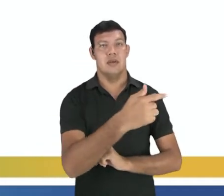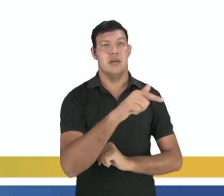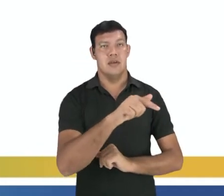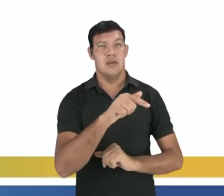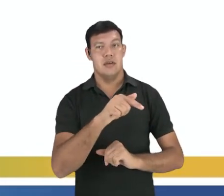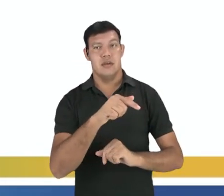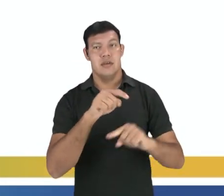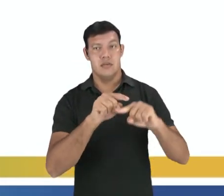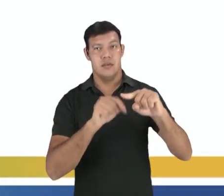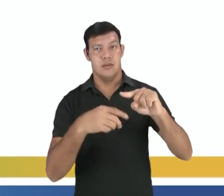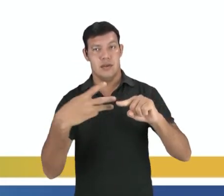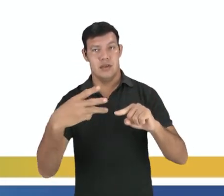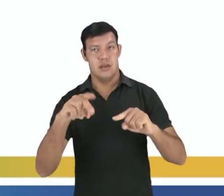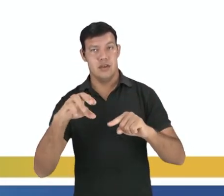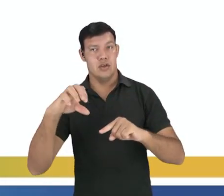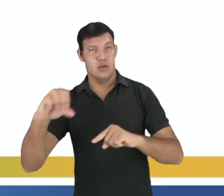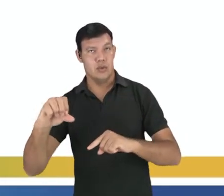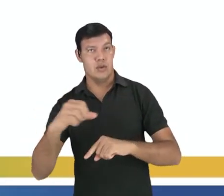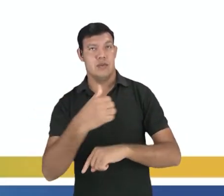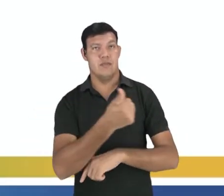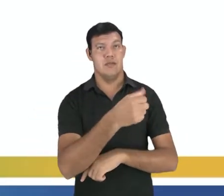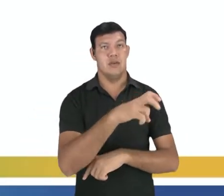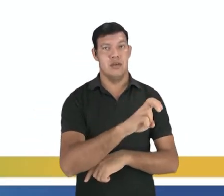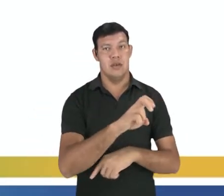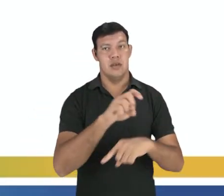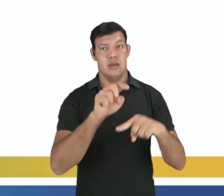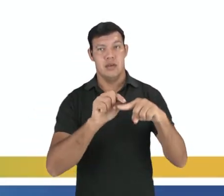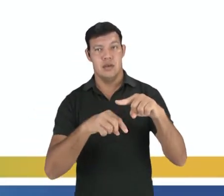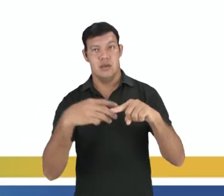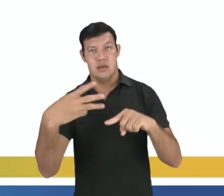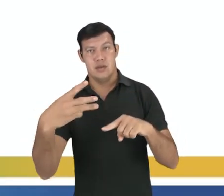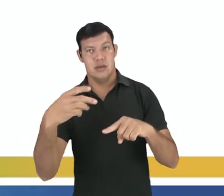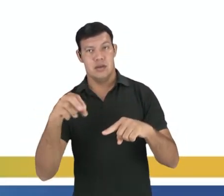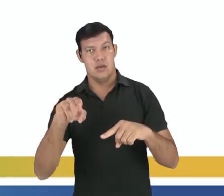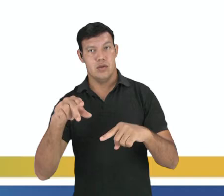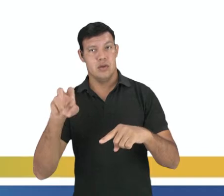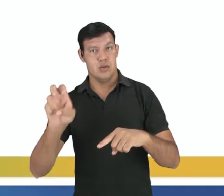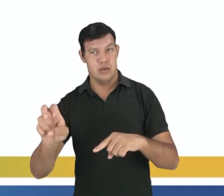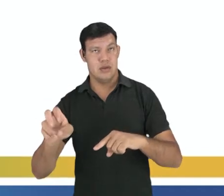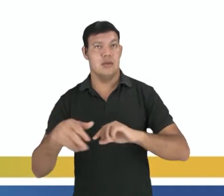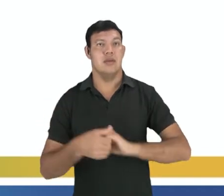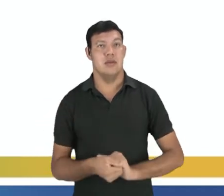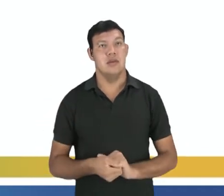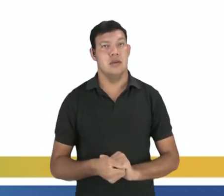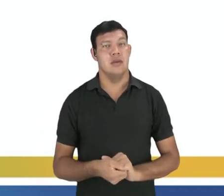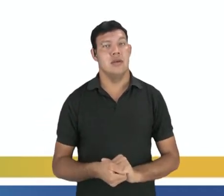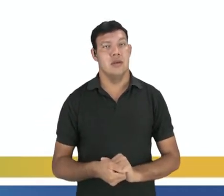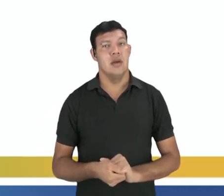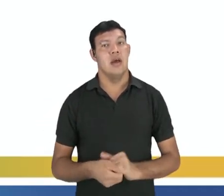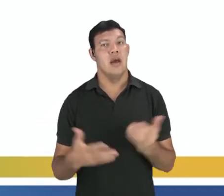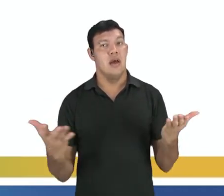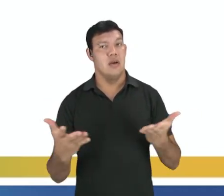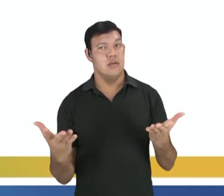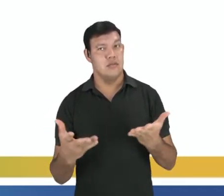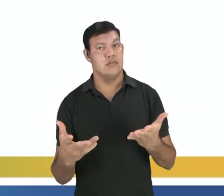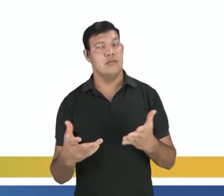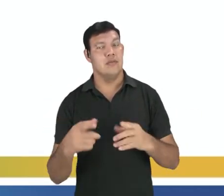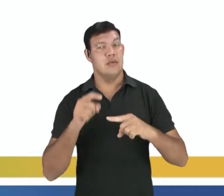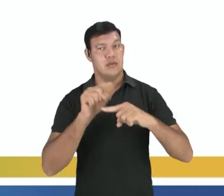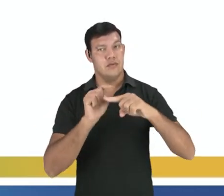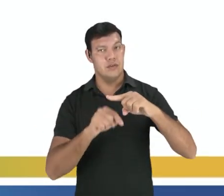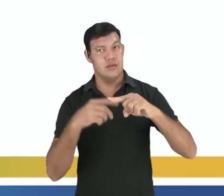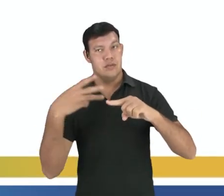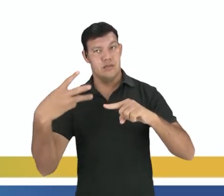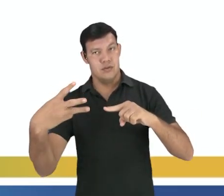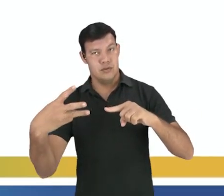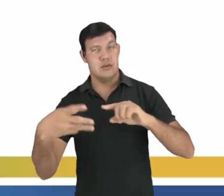3 dá 9. 15 por 3 dá 5. Vou continuar dividindo por 3, apesar do 5 não dividir por 3, mas o 9